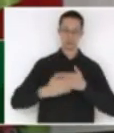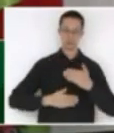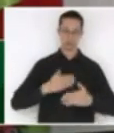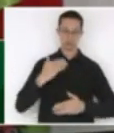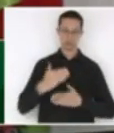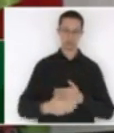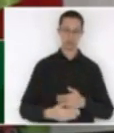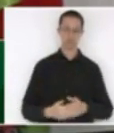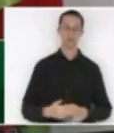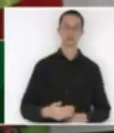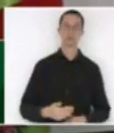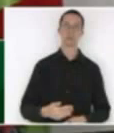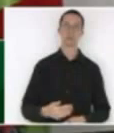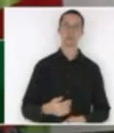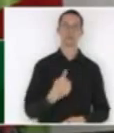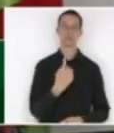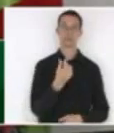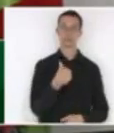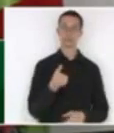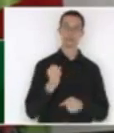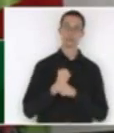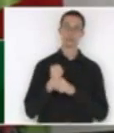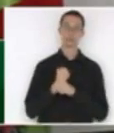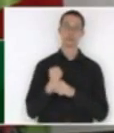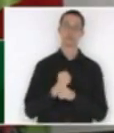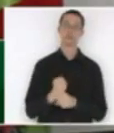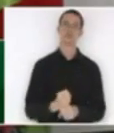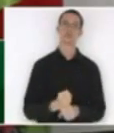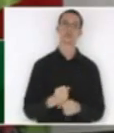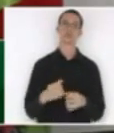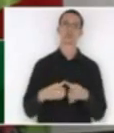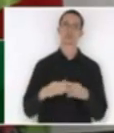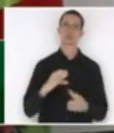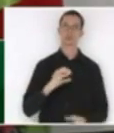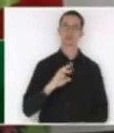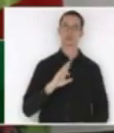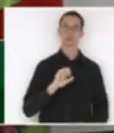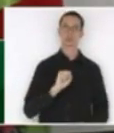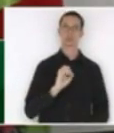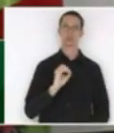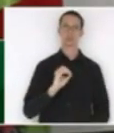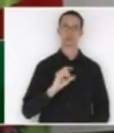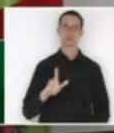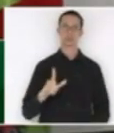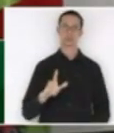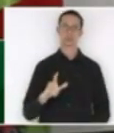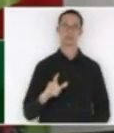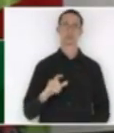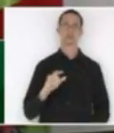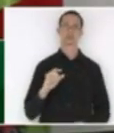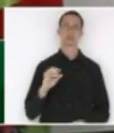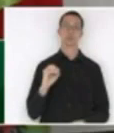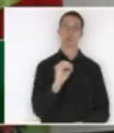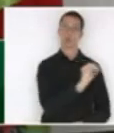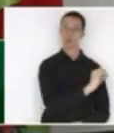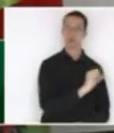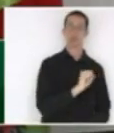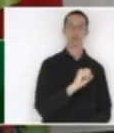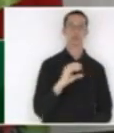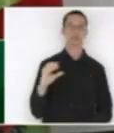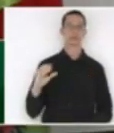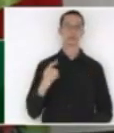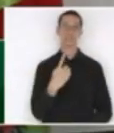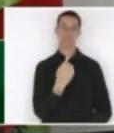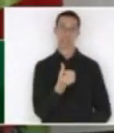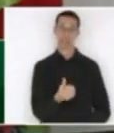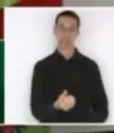desses 16 anos da Cressol Central Base Oeste, Oeste de Santa Catarina, esses 16